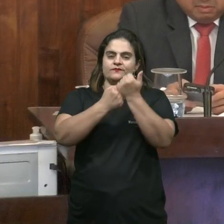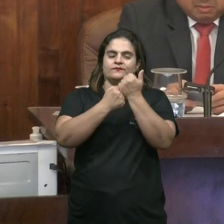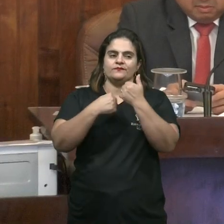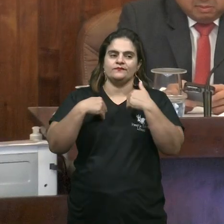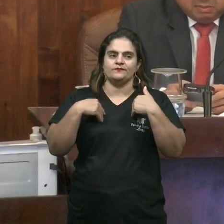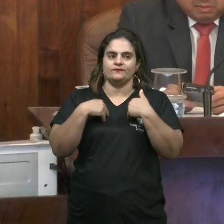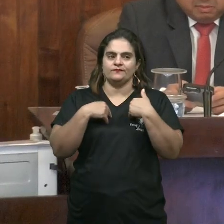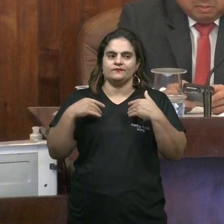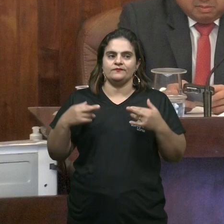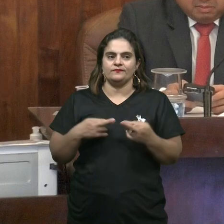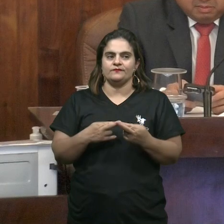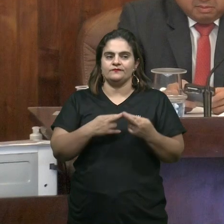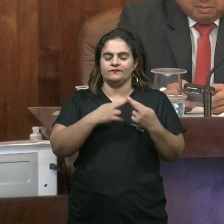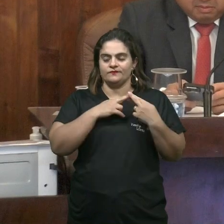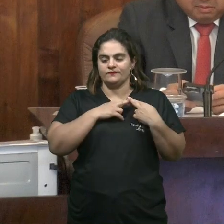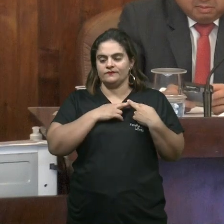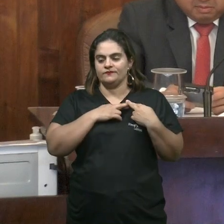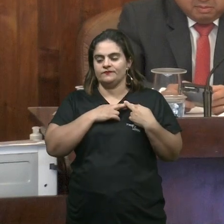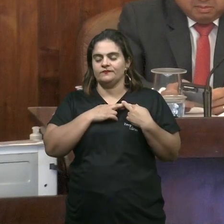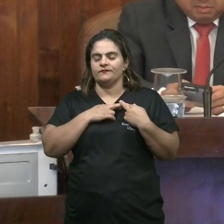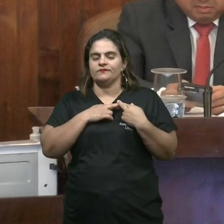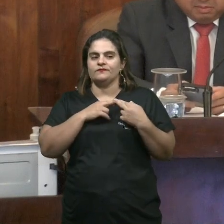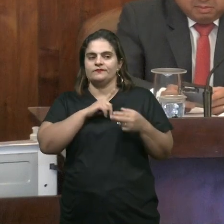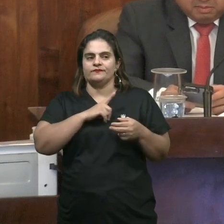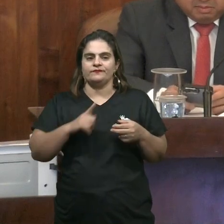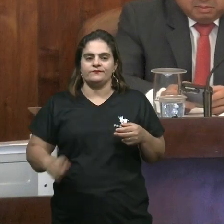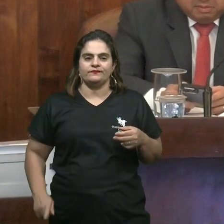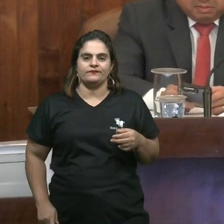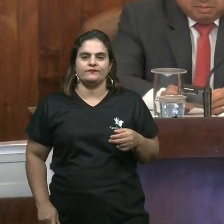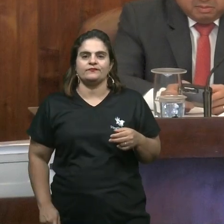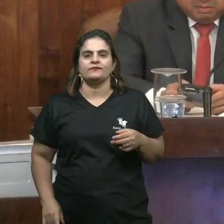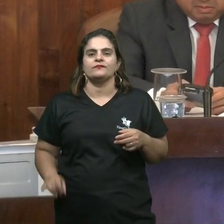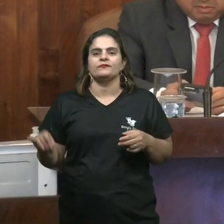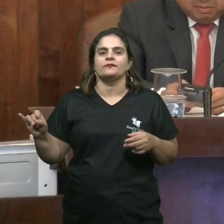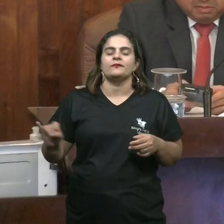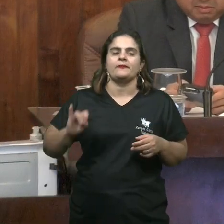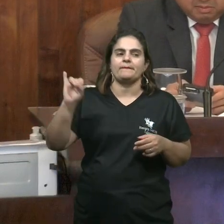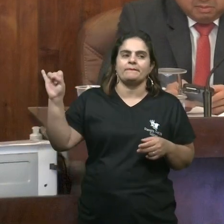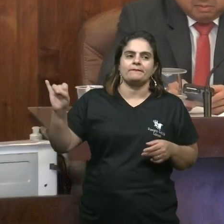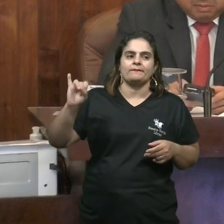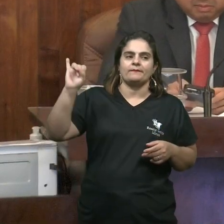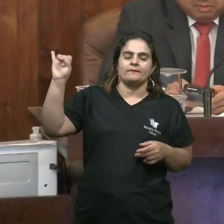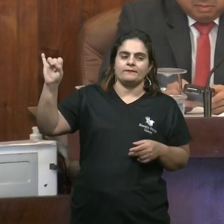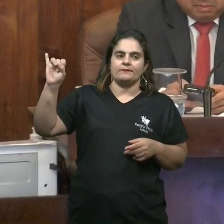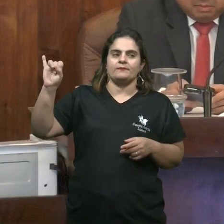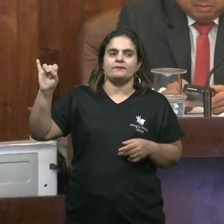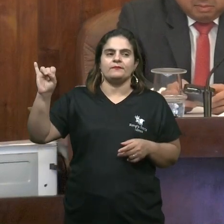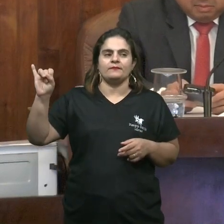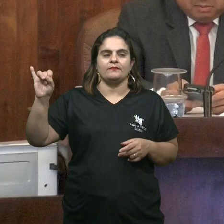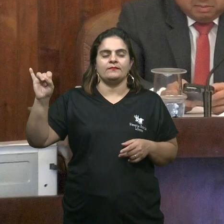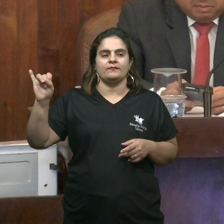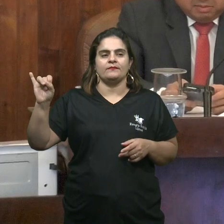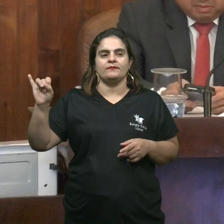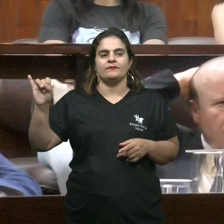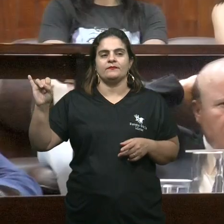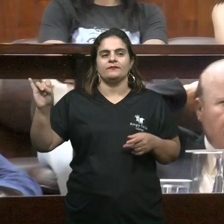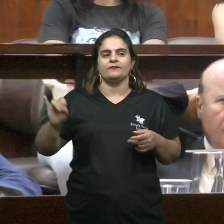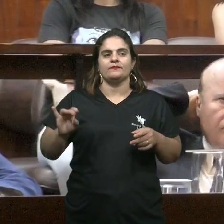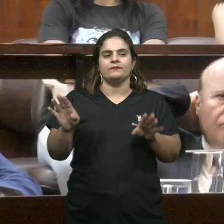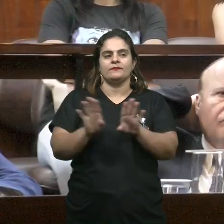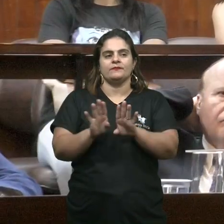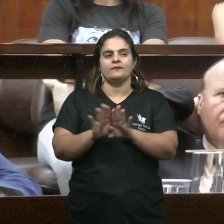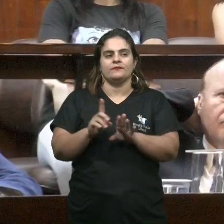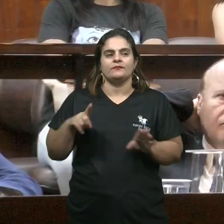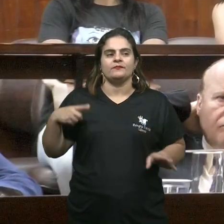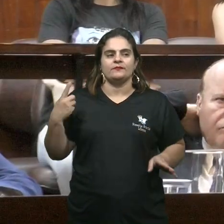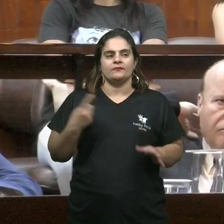que seria de responsabilidade dos governos, elas prestam um relevante serviço, importante, relevante serviço à sociedade, e em reconhecimento nas minhas